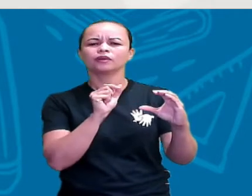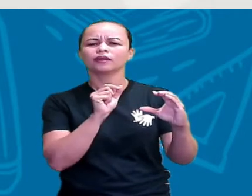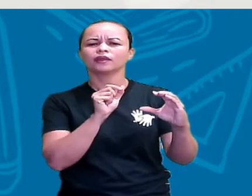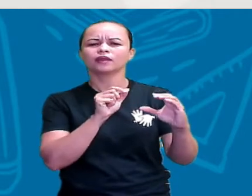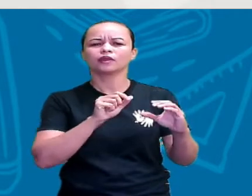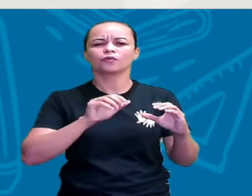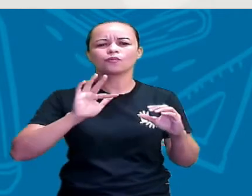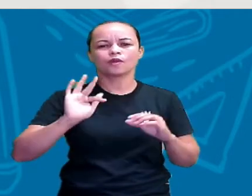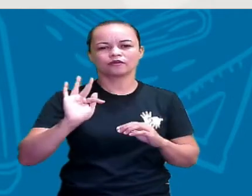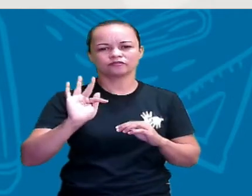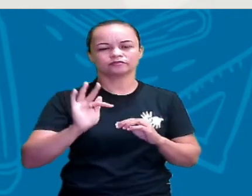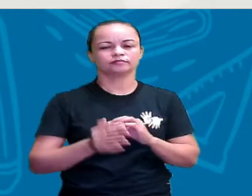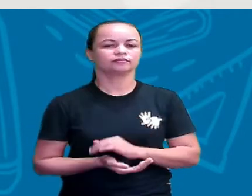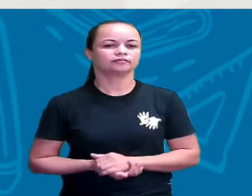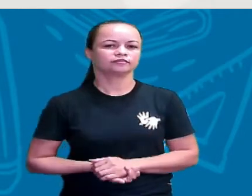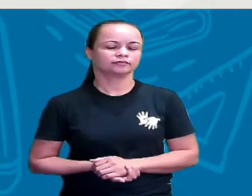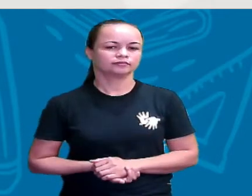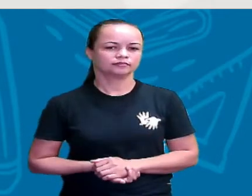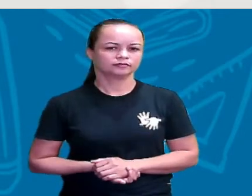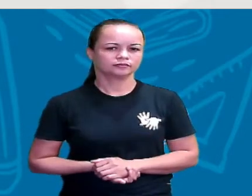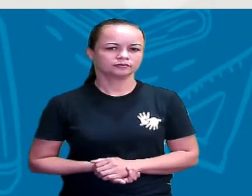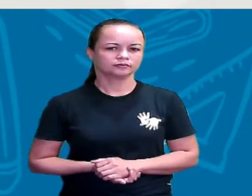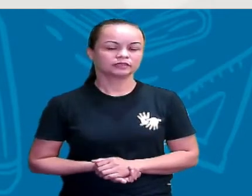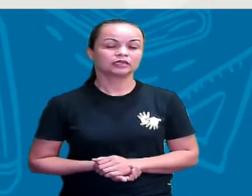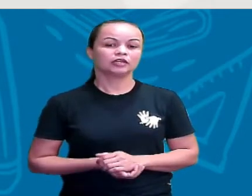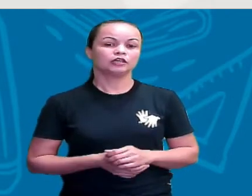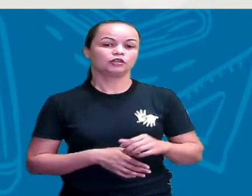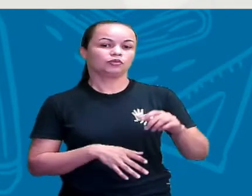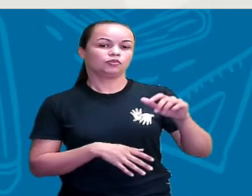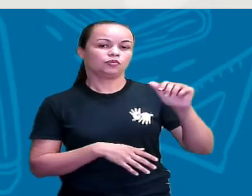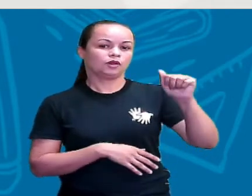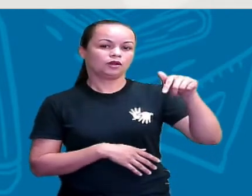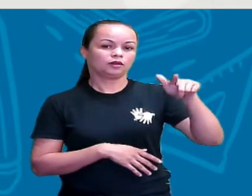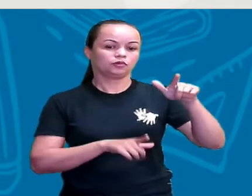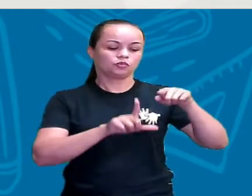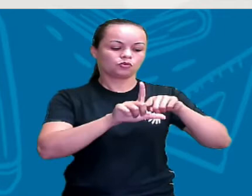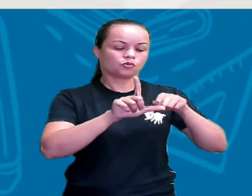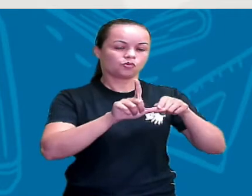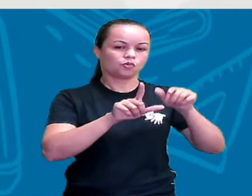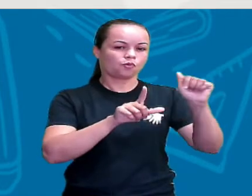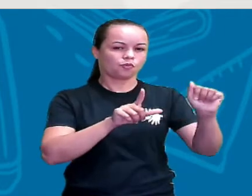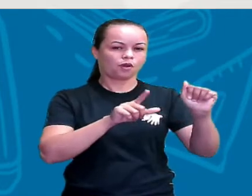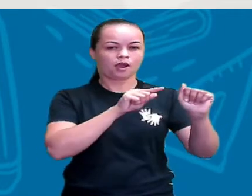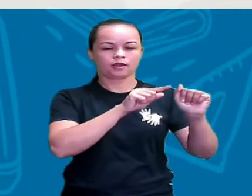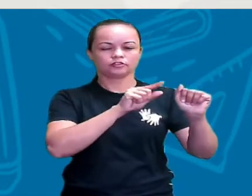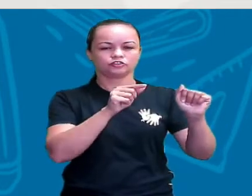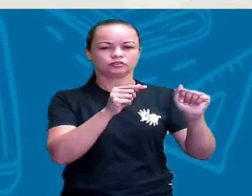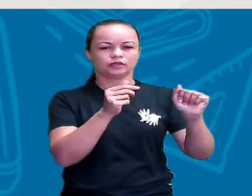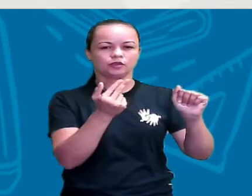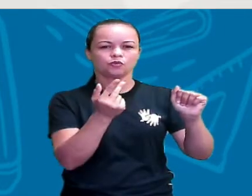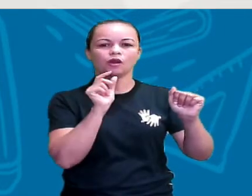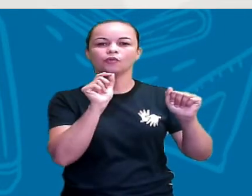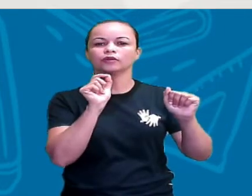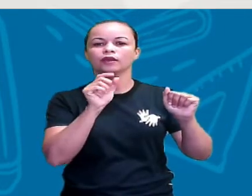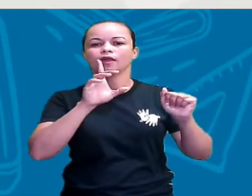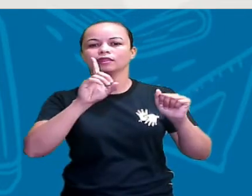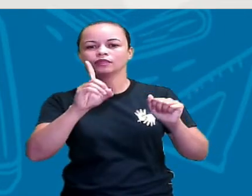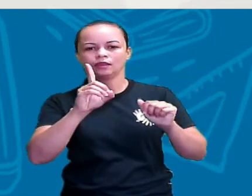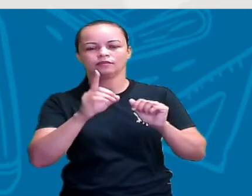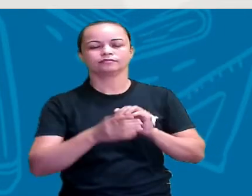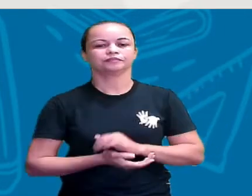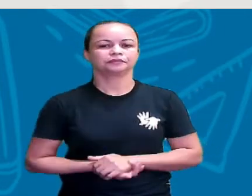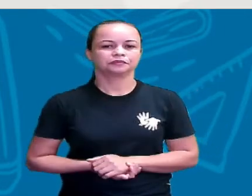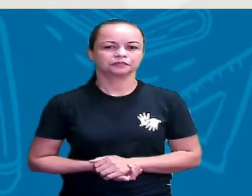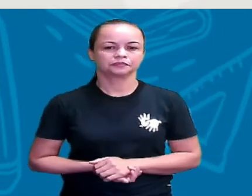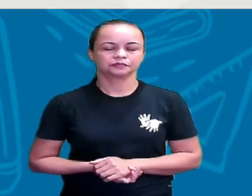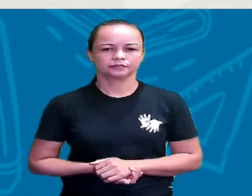quem? F, certo? E aqui o meu ângulo A, ele está igual a quem? Ao meu ângulo D,